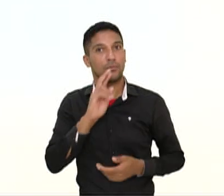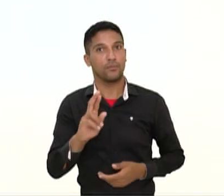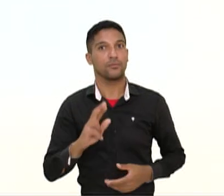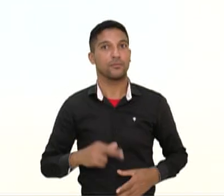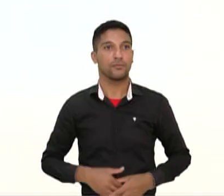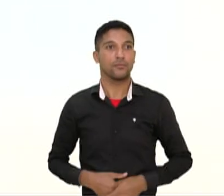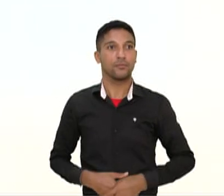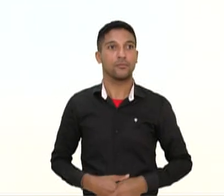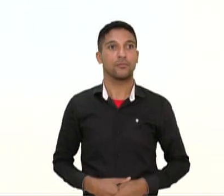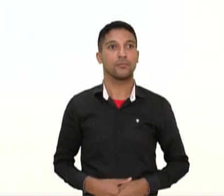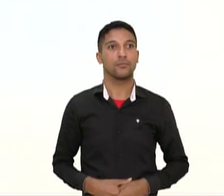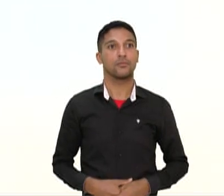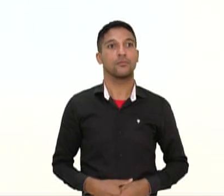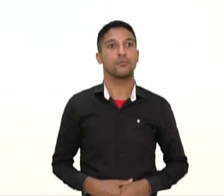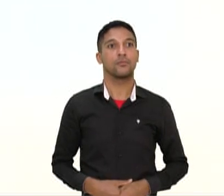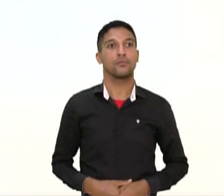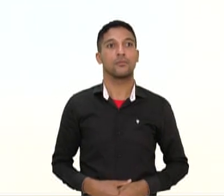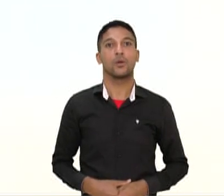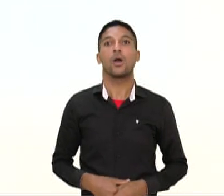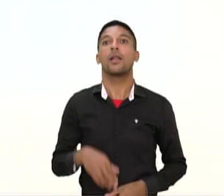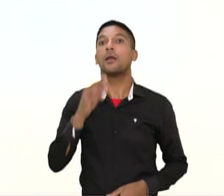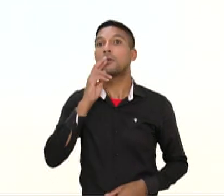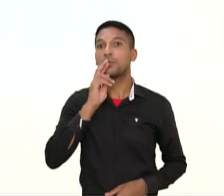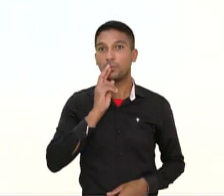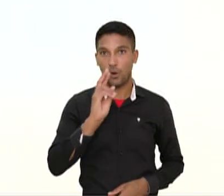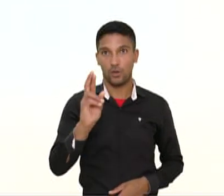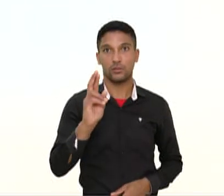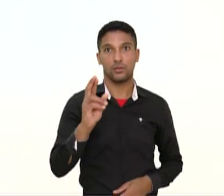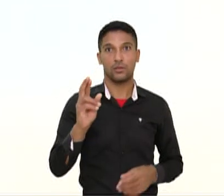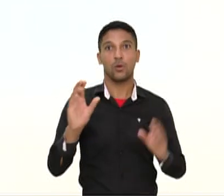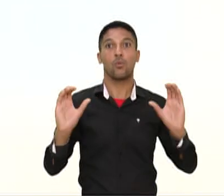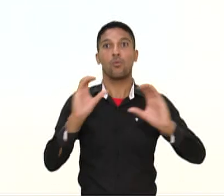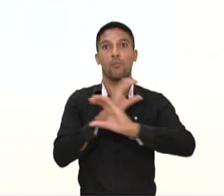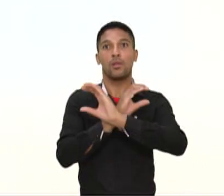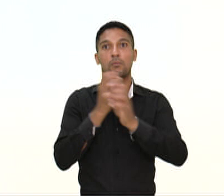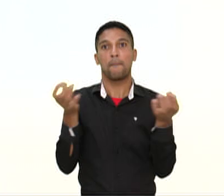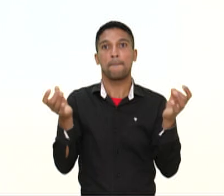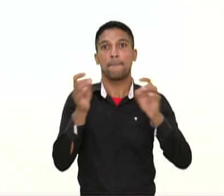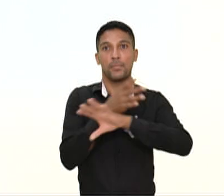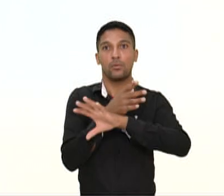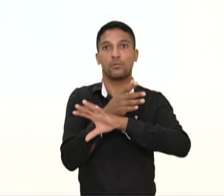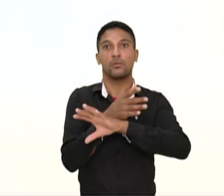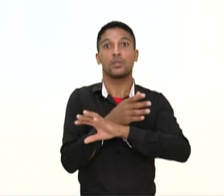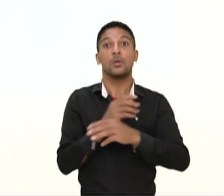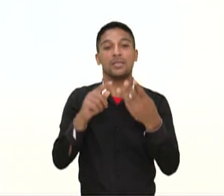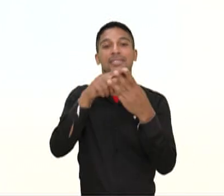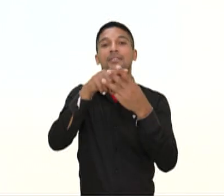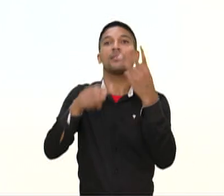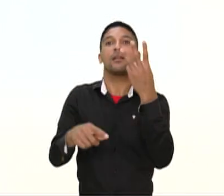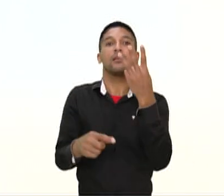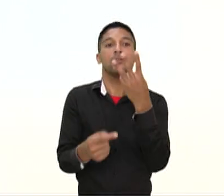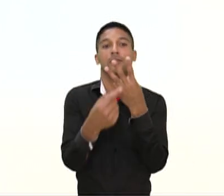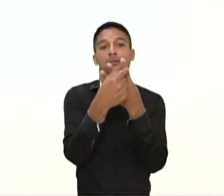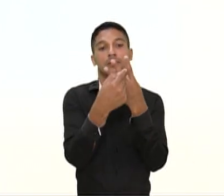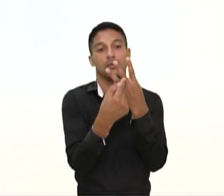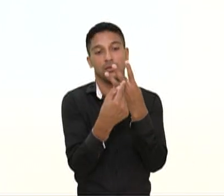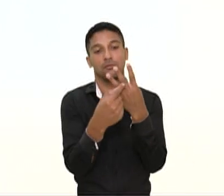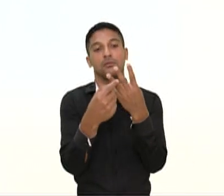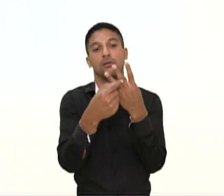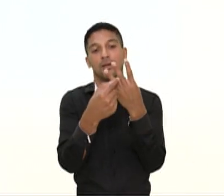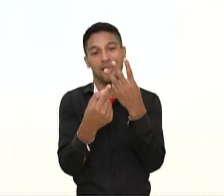ó, resposta completa, hein? Assim, os 3 ângulos que faltavam são